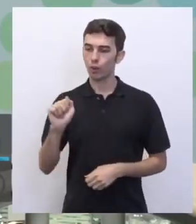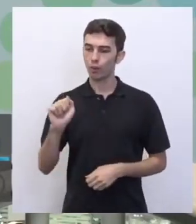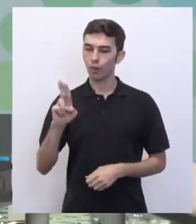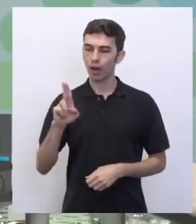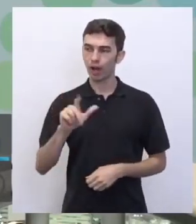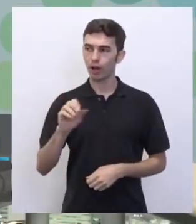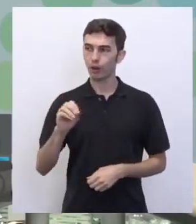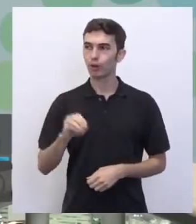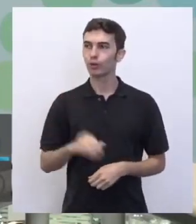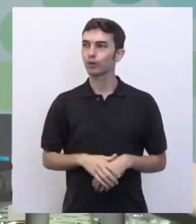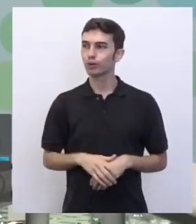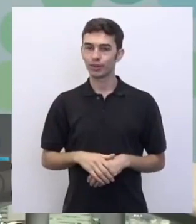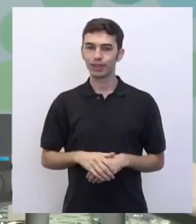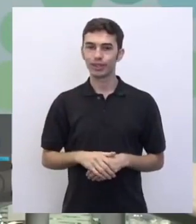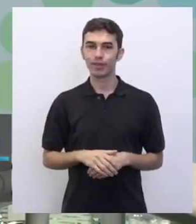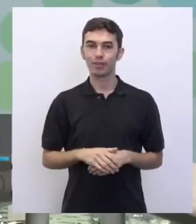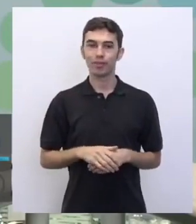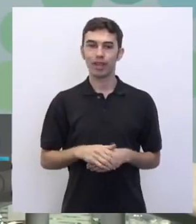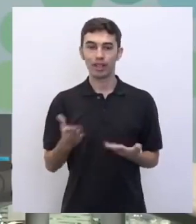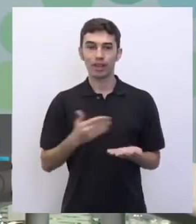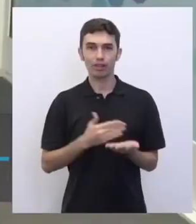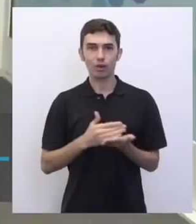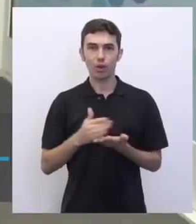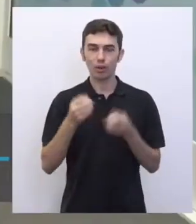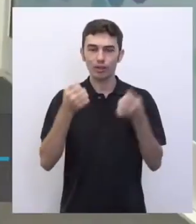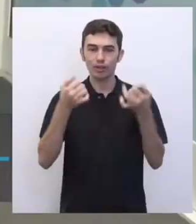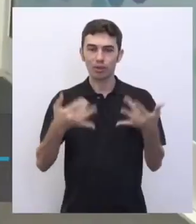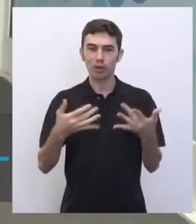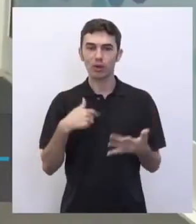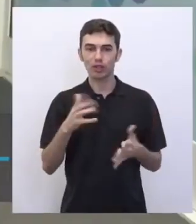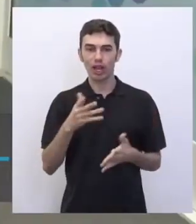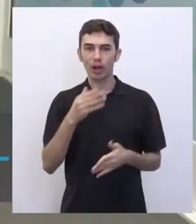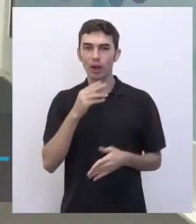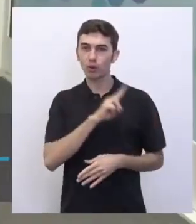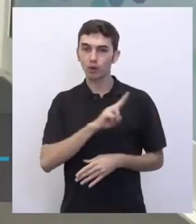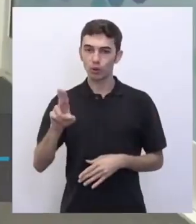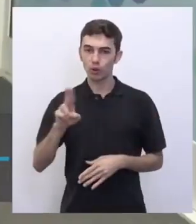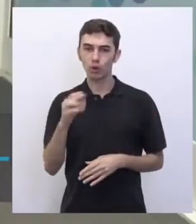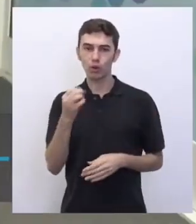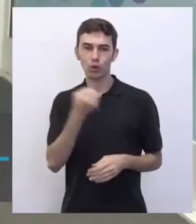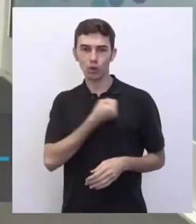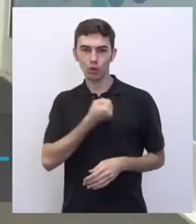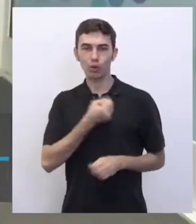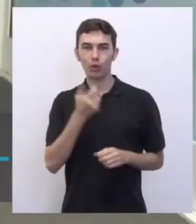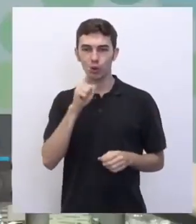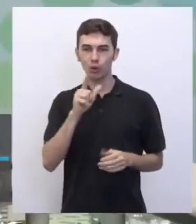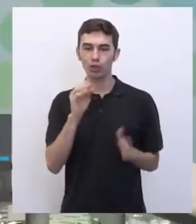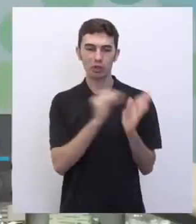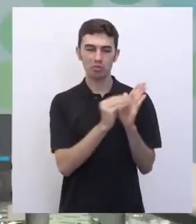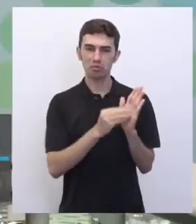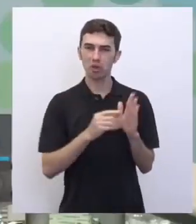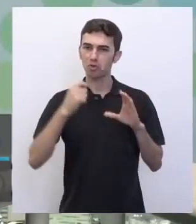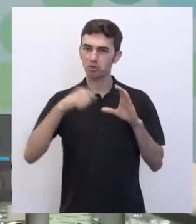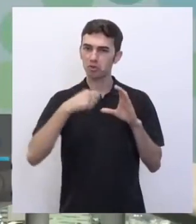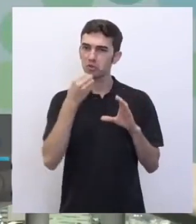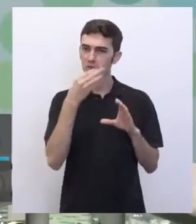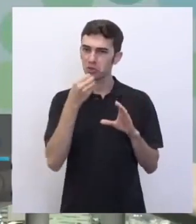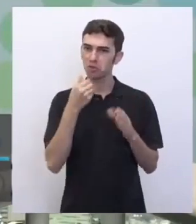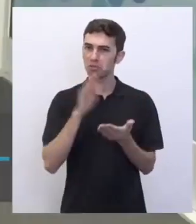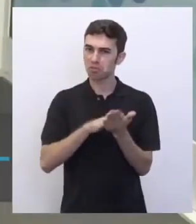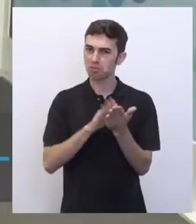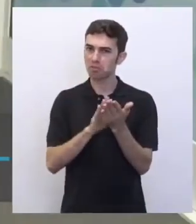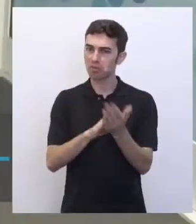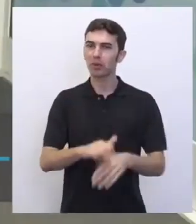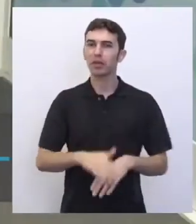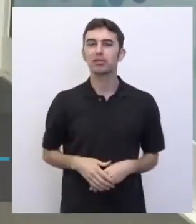Guedes Baca, aí do 6º ano, como ele diz no início, né, professora? Sim. Já coloca até o número, né, bonitinho. Sim. Ficou muito legal esse vídeo, parabéns. Muito